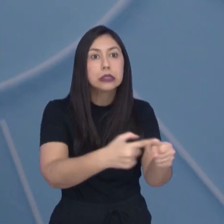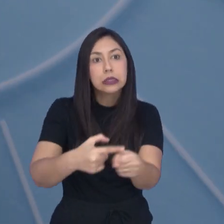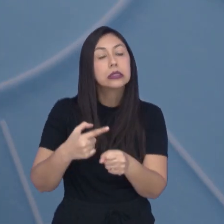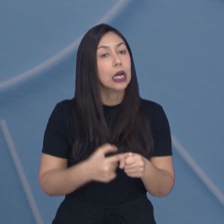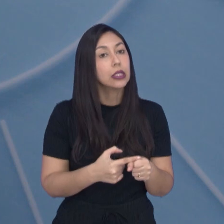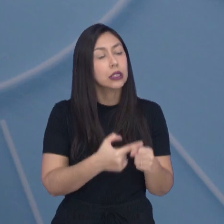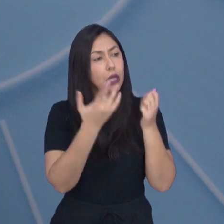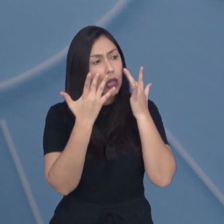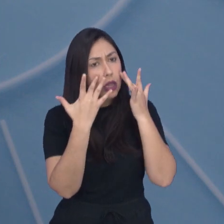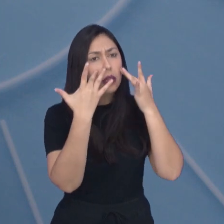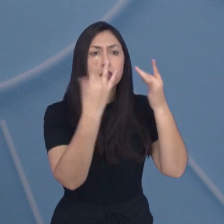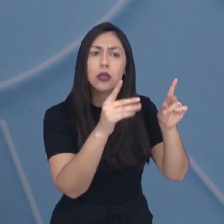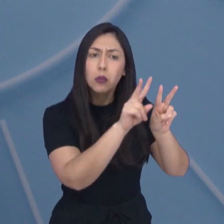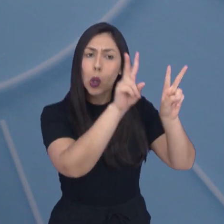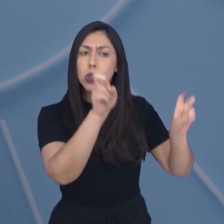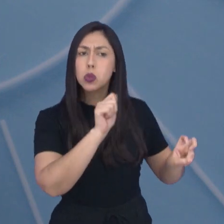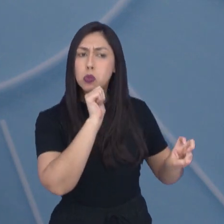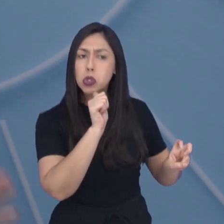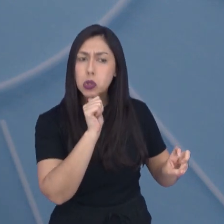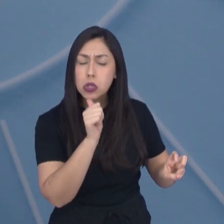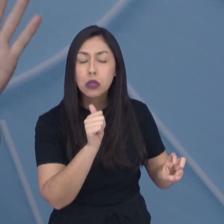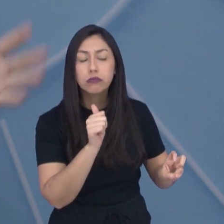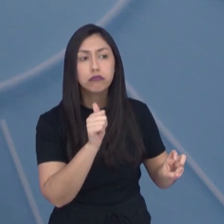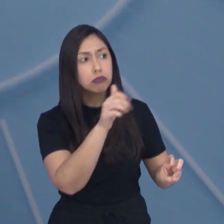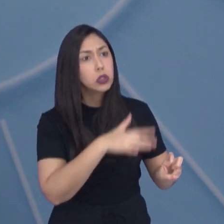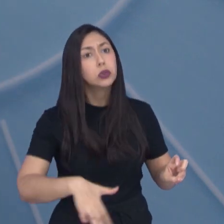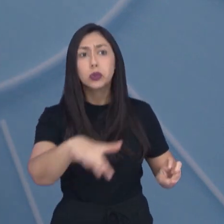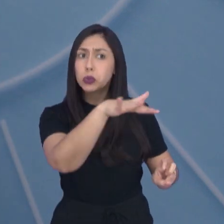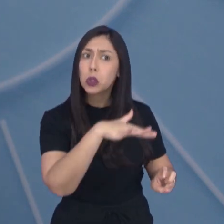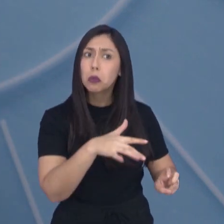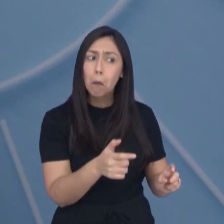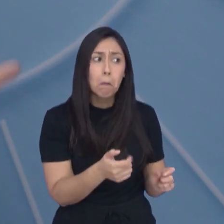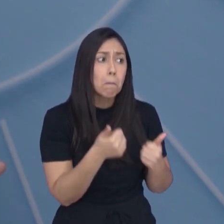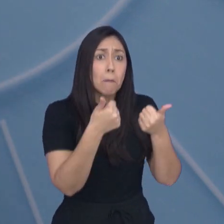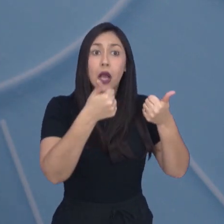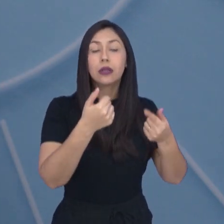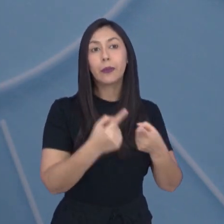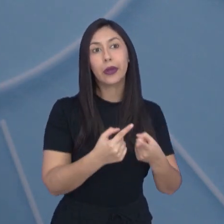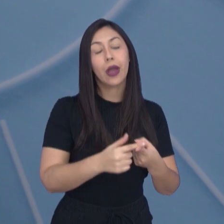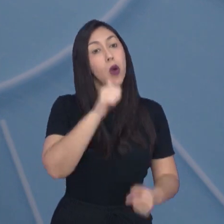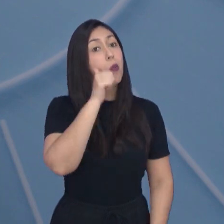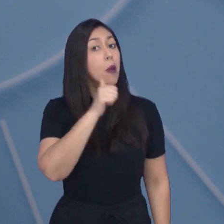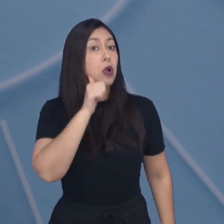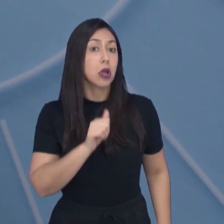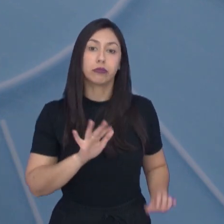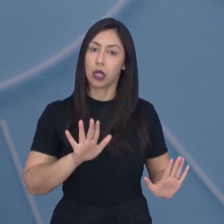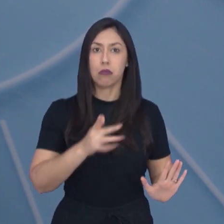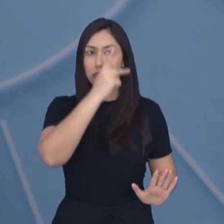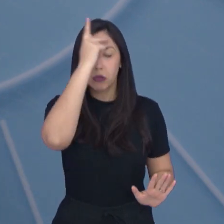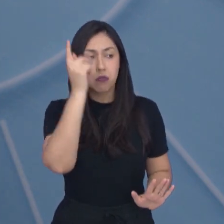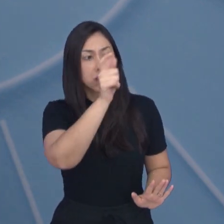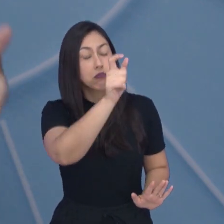dessem atenção para esse tema, né, para que todo mundo saia ganhando, né? Porque uma mulher que ela tá bem, qualquer pessoa, né? Mas